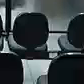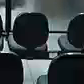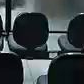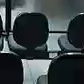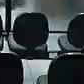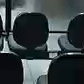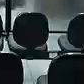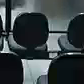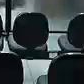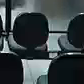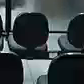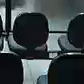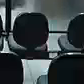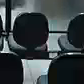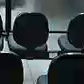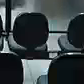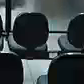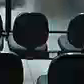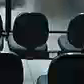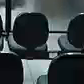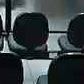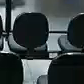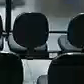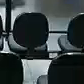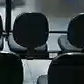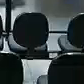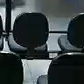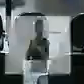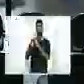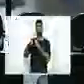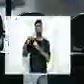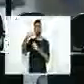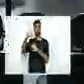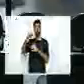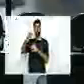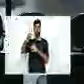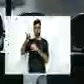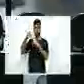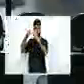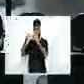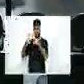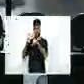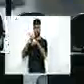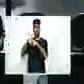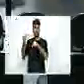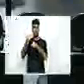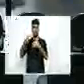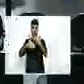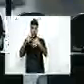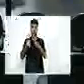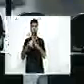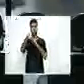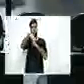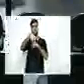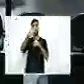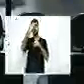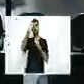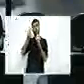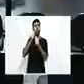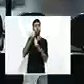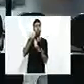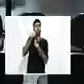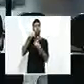quer melhorar mas eu também fico com as palavras do Sávio que realmente tem que melhorar e é importante que vocês estão buscando